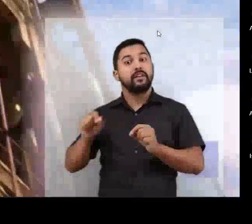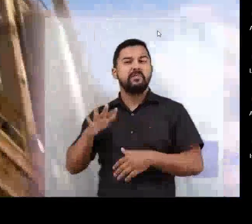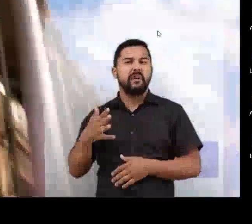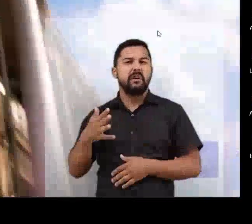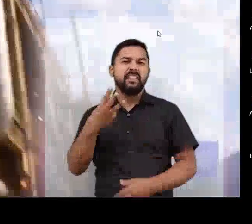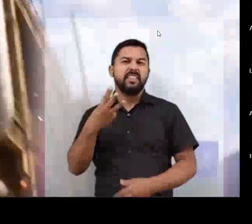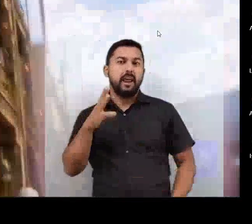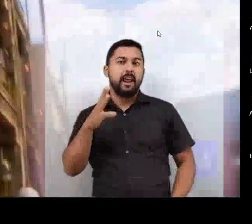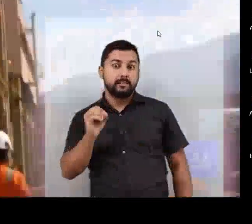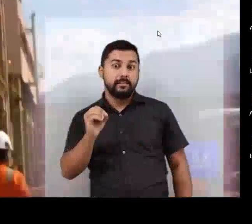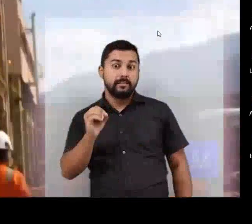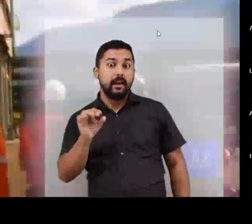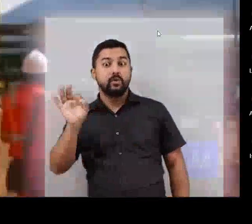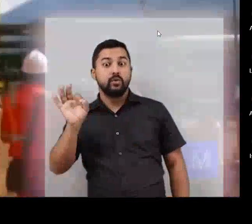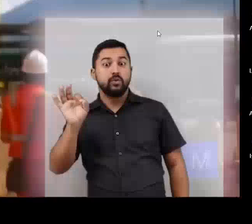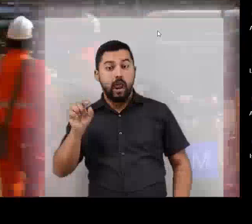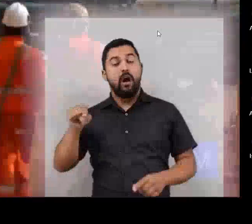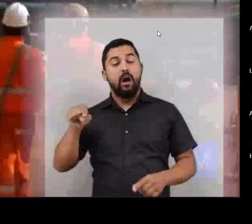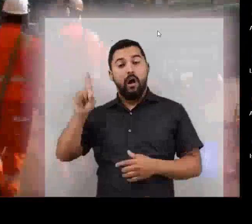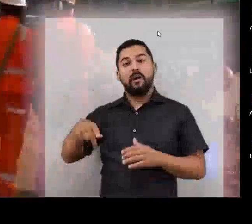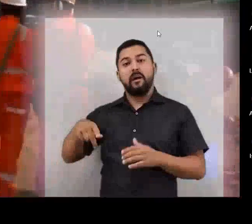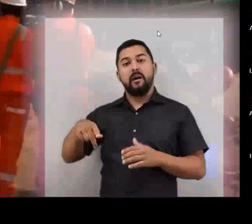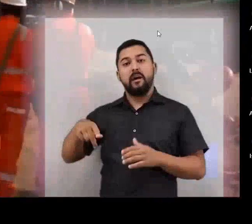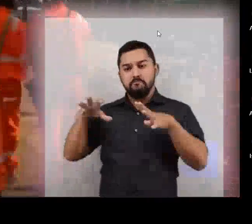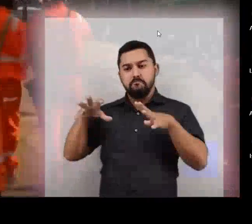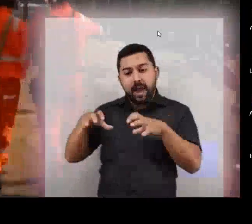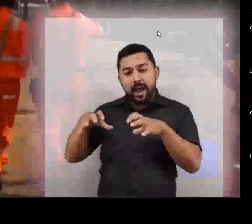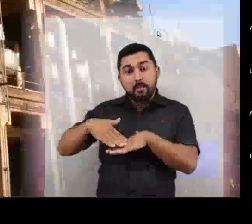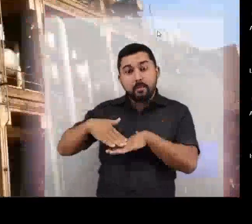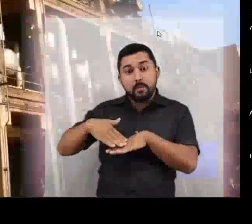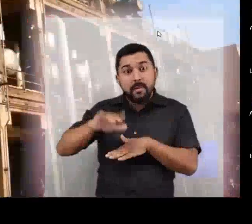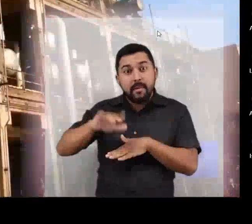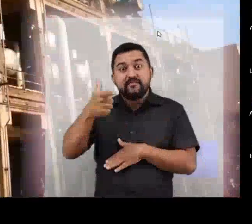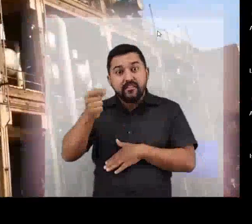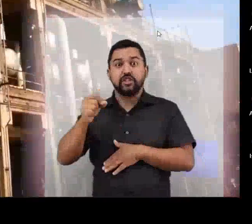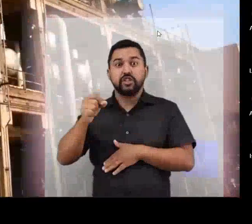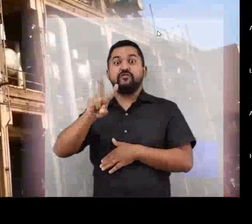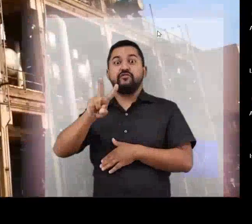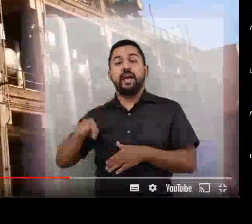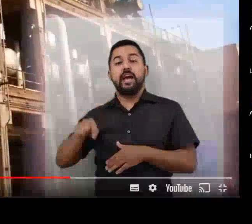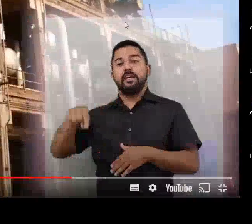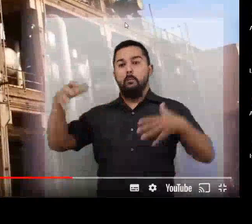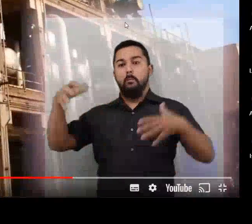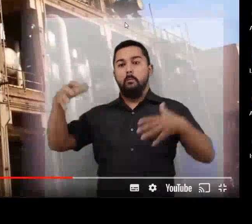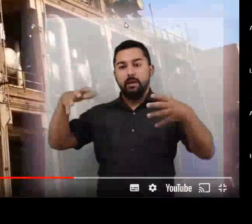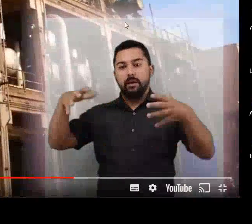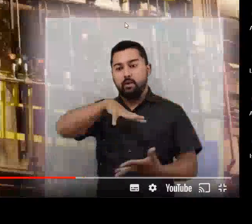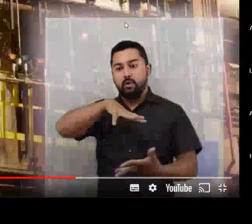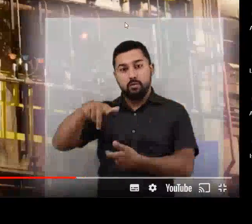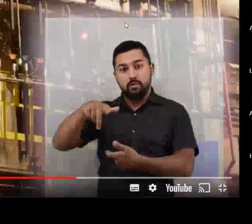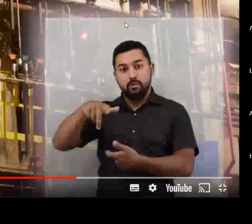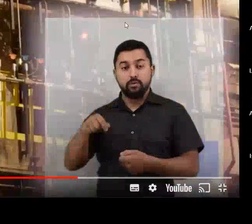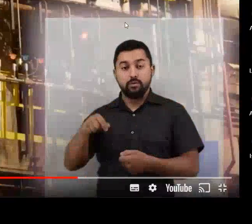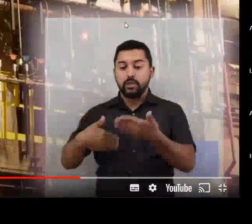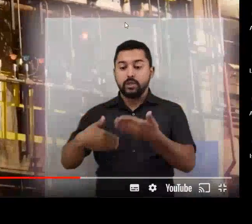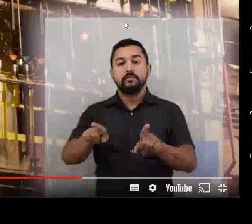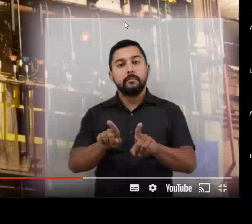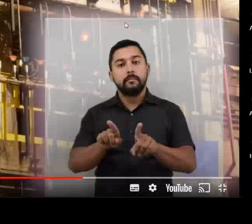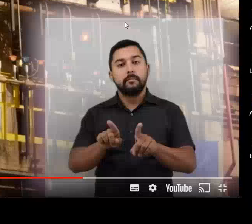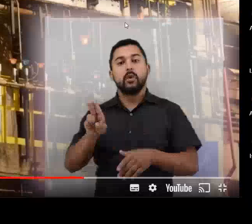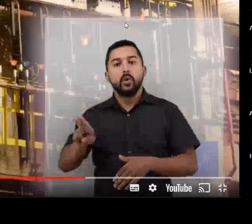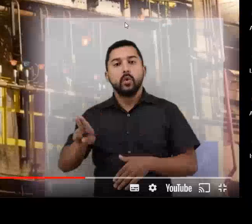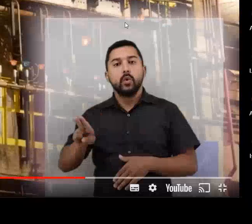uma temperatura de uns 300 graus Celsius e uma pressão de umas 20 vezes a pressão atmosférica. No processo, eles também vão